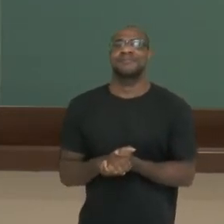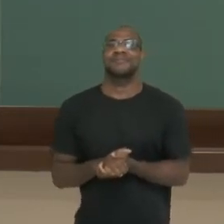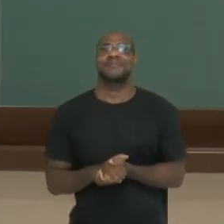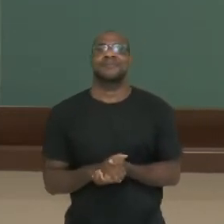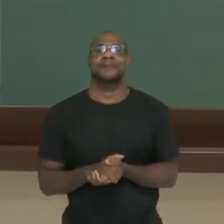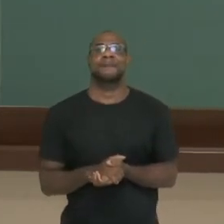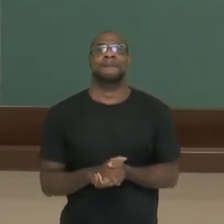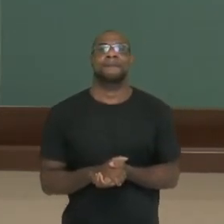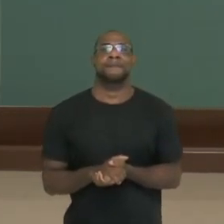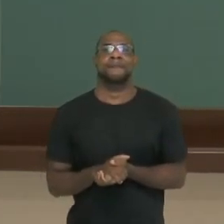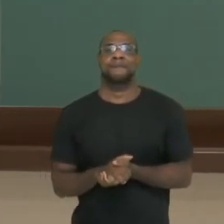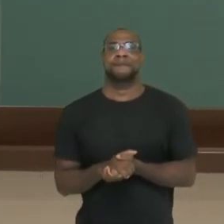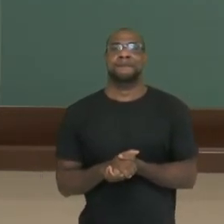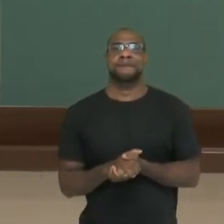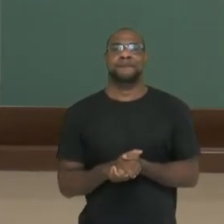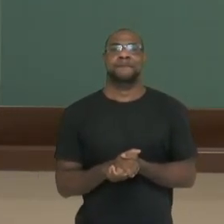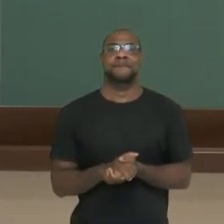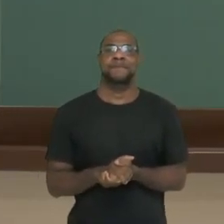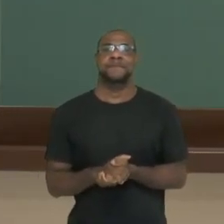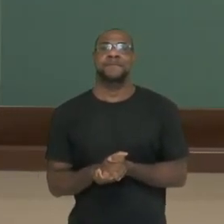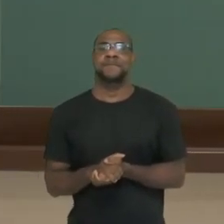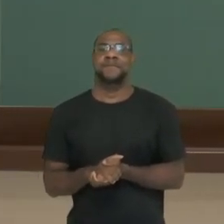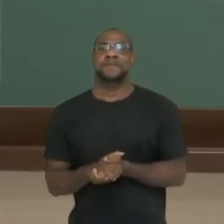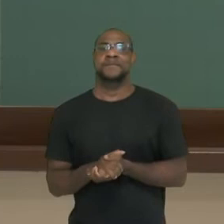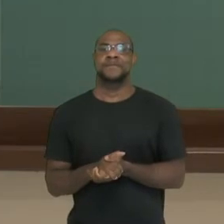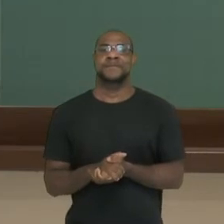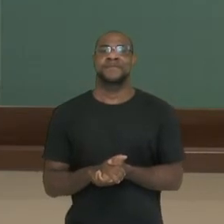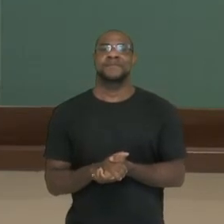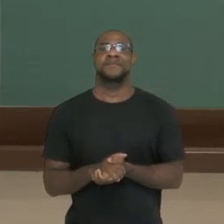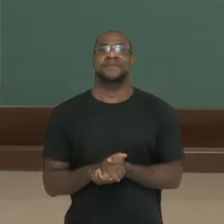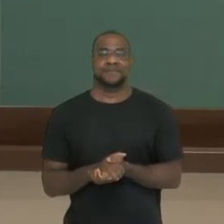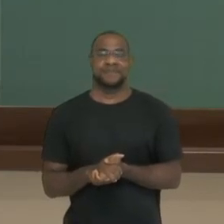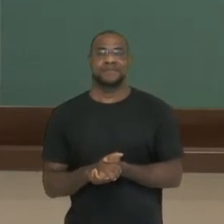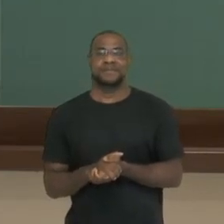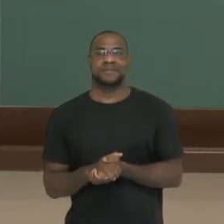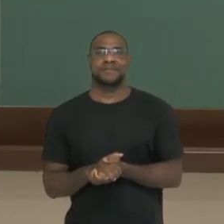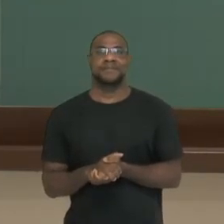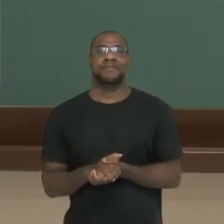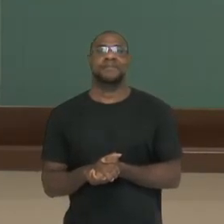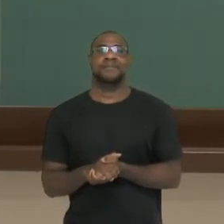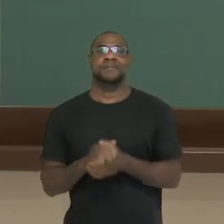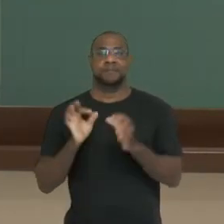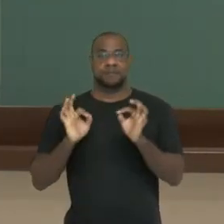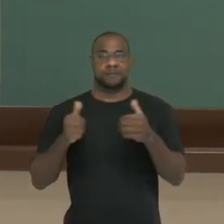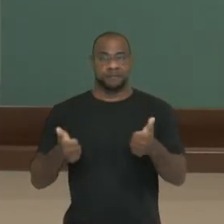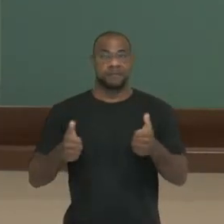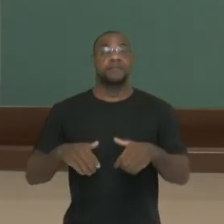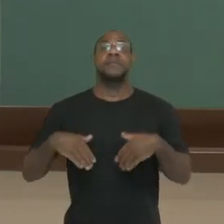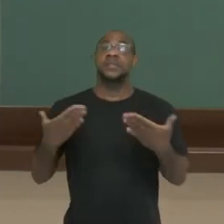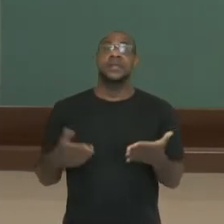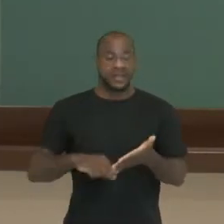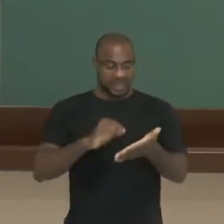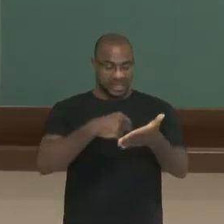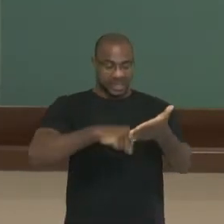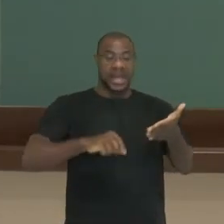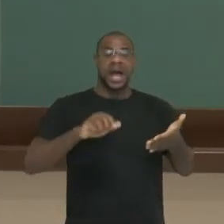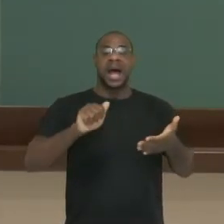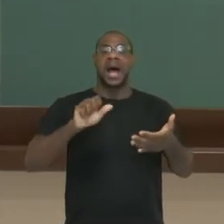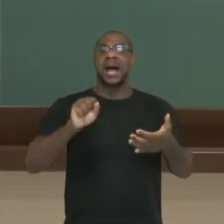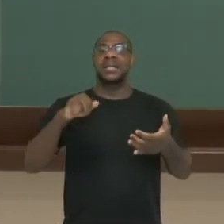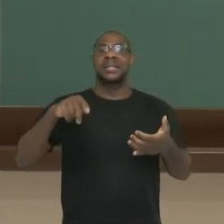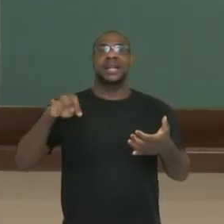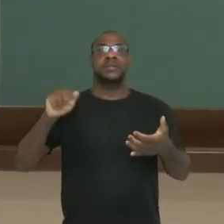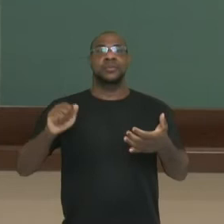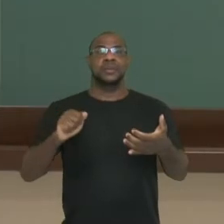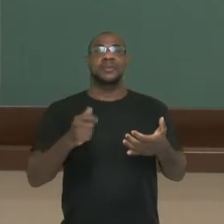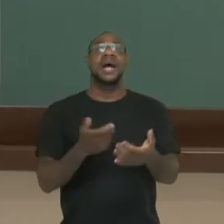de solicitação que requer aí o uso da norma culta da língua portuguesa, certo? E na assinatura eles colocaram ali